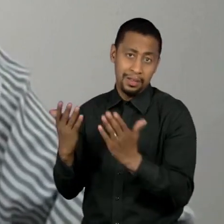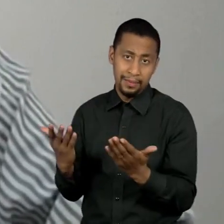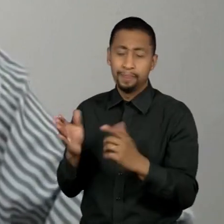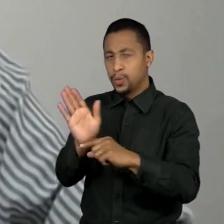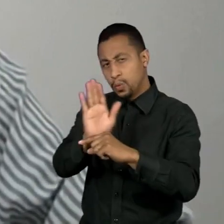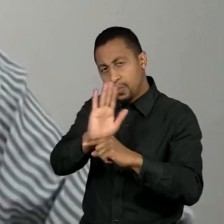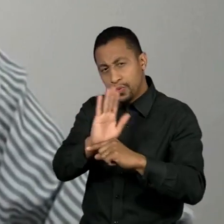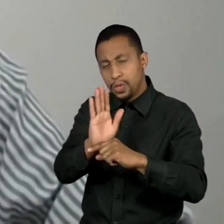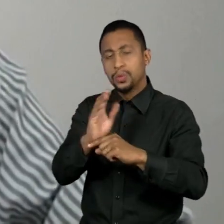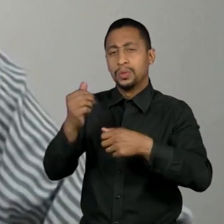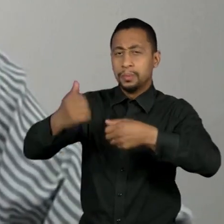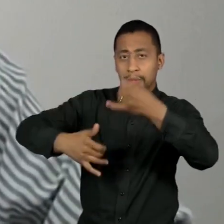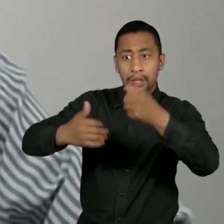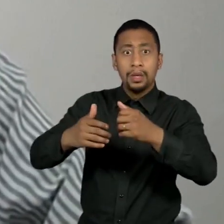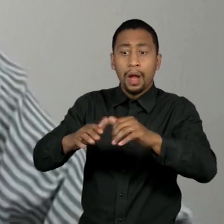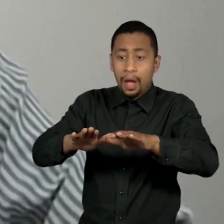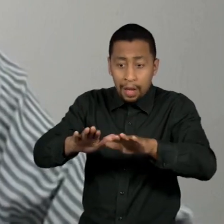A gente partiu o coração, né?